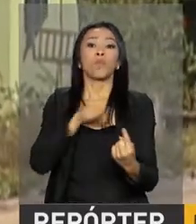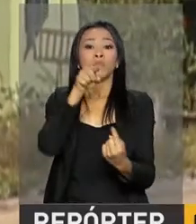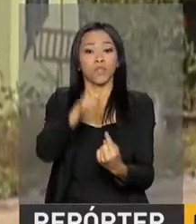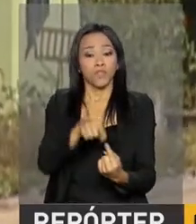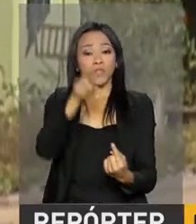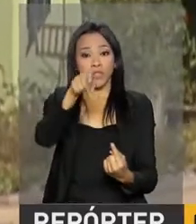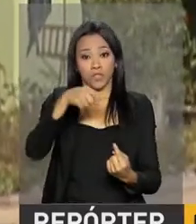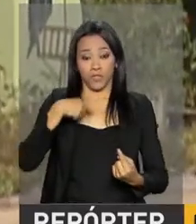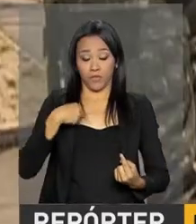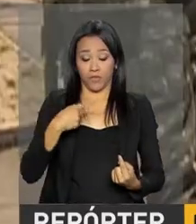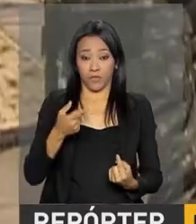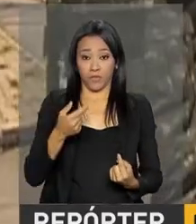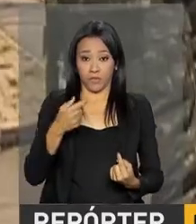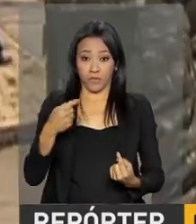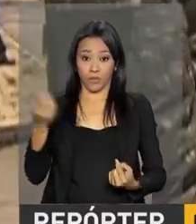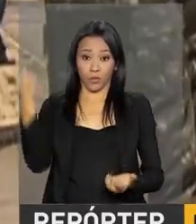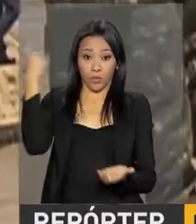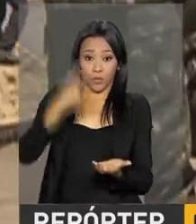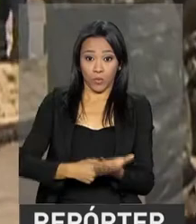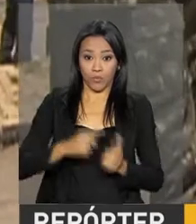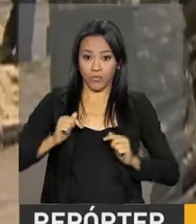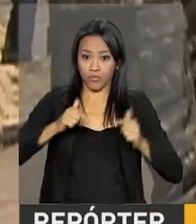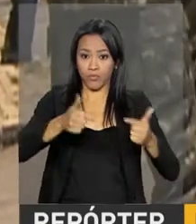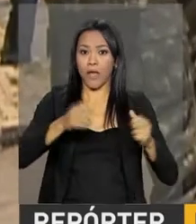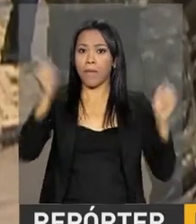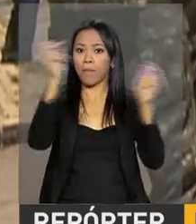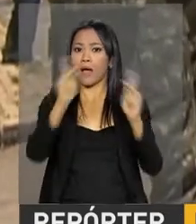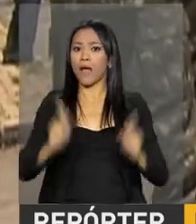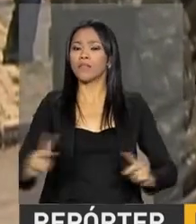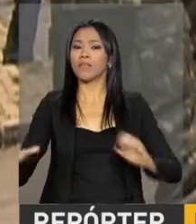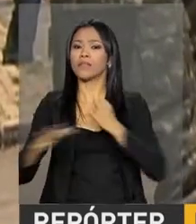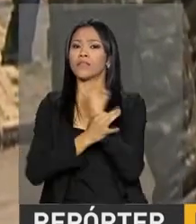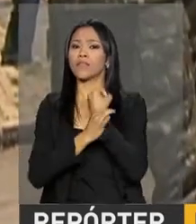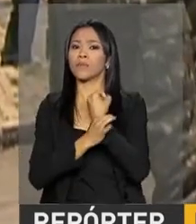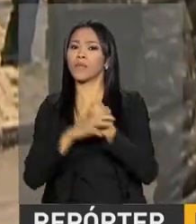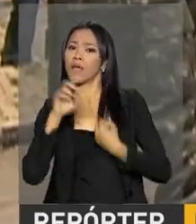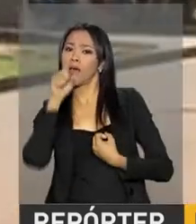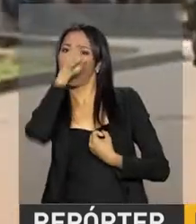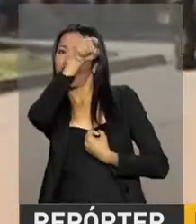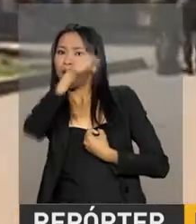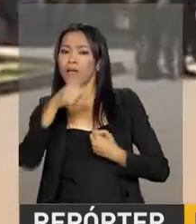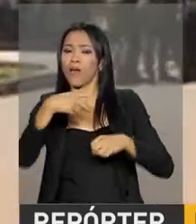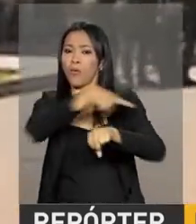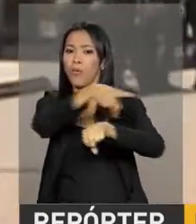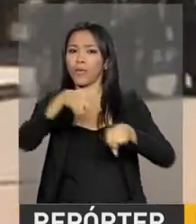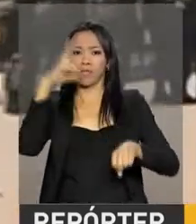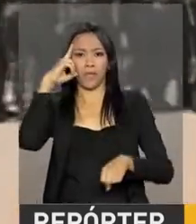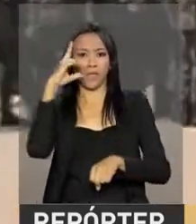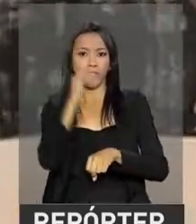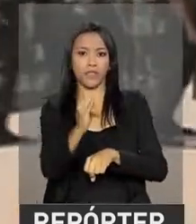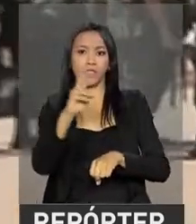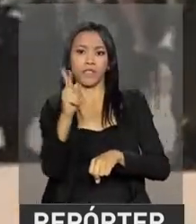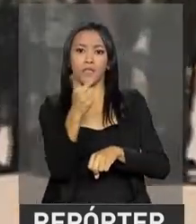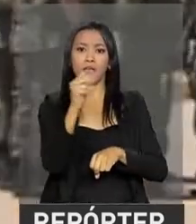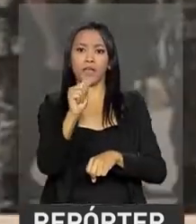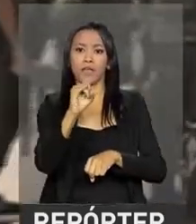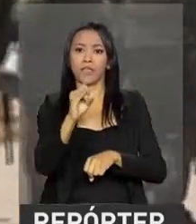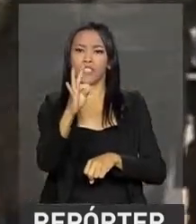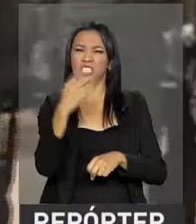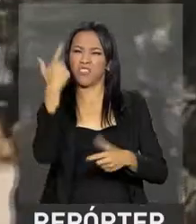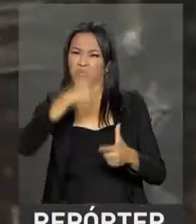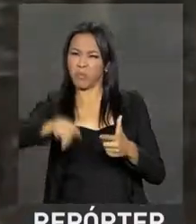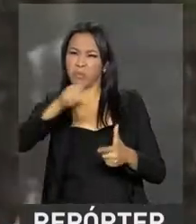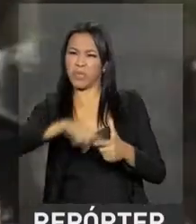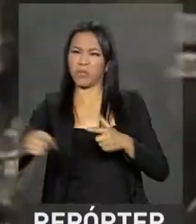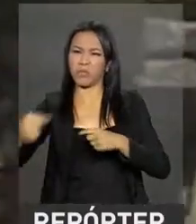chefiada pelo brasil era garantir a paz e fortalecer as instituições haitianas depois de uma grave crise política e social